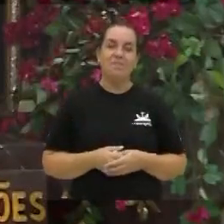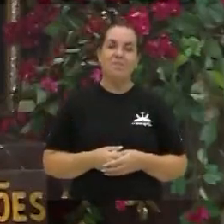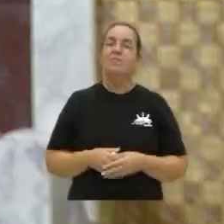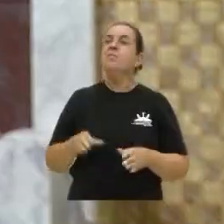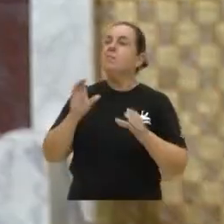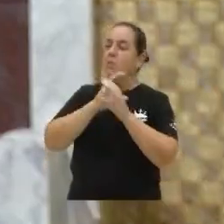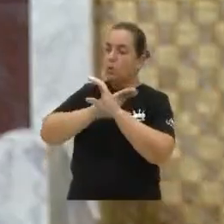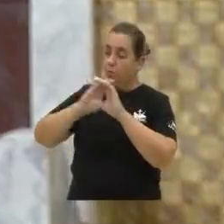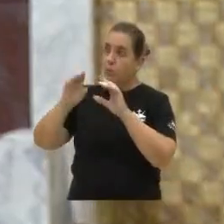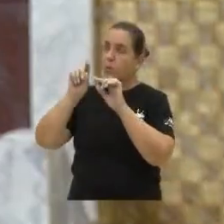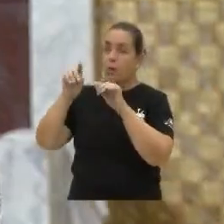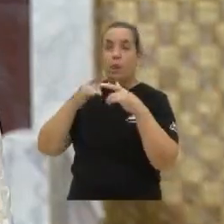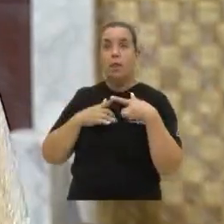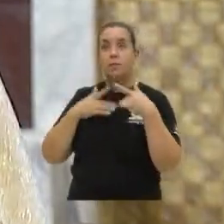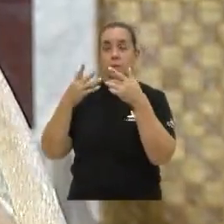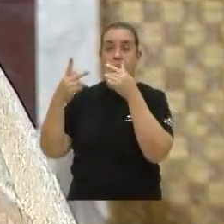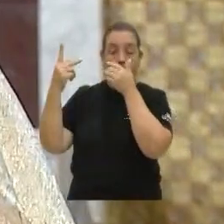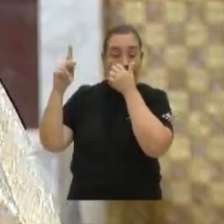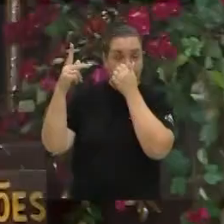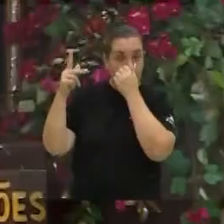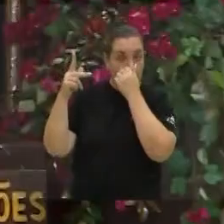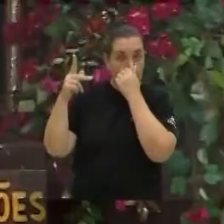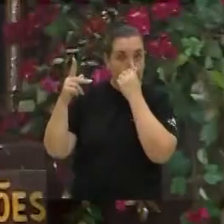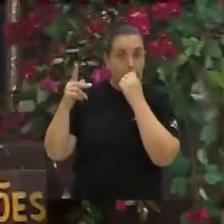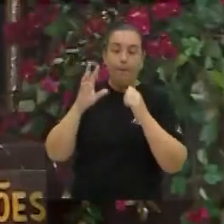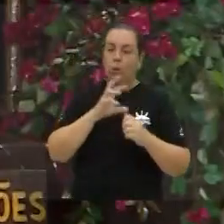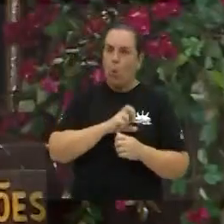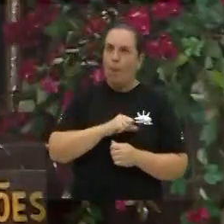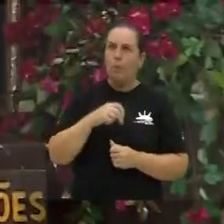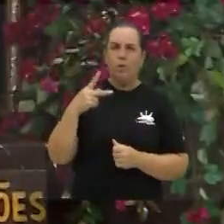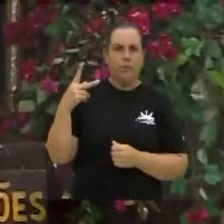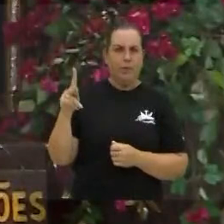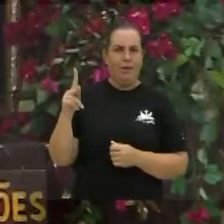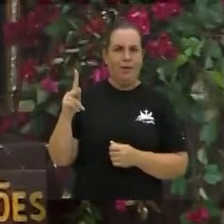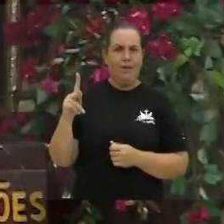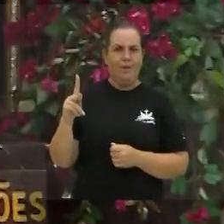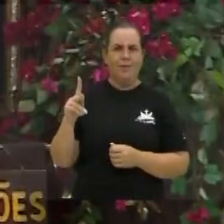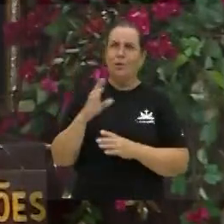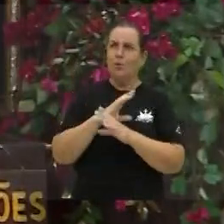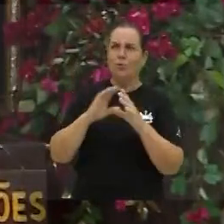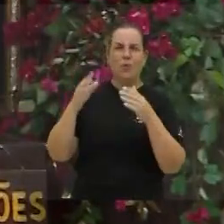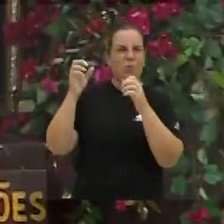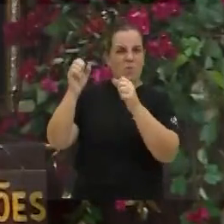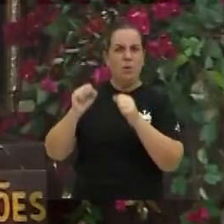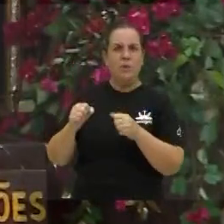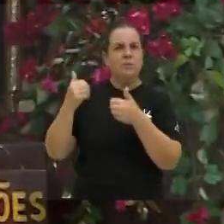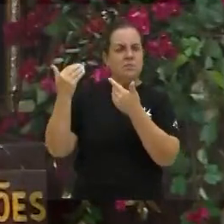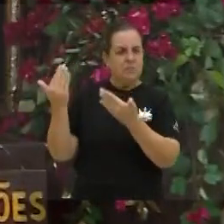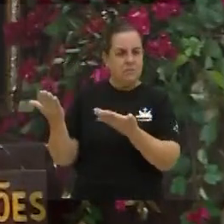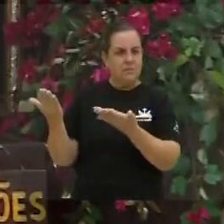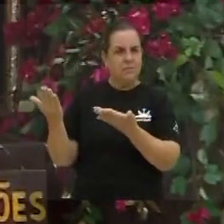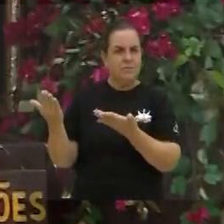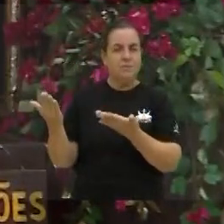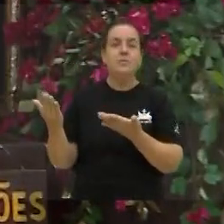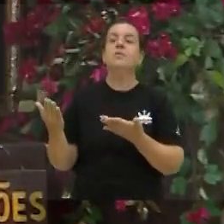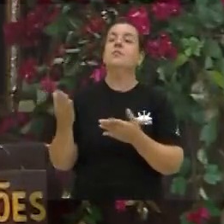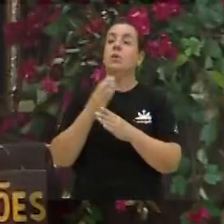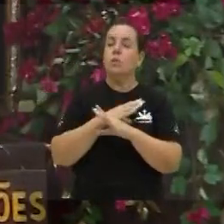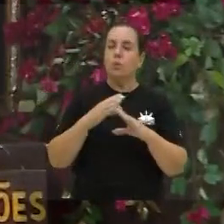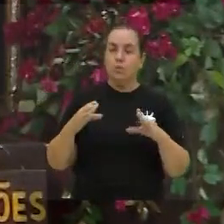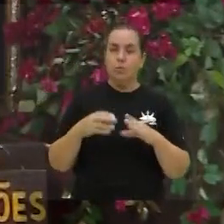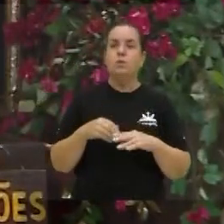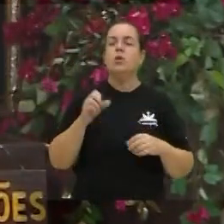Confio na misericórdia, confio no amor, confio no seu poder, confio.